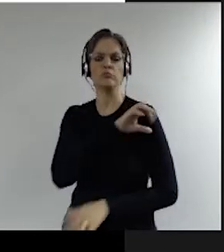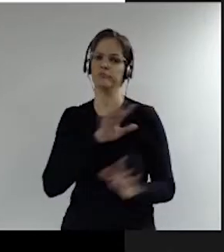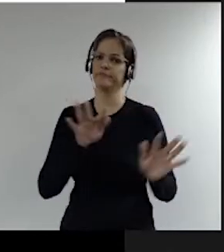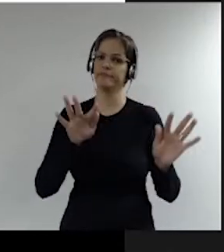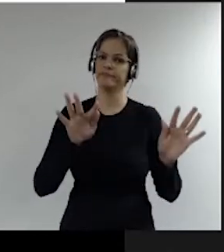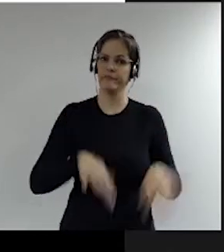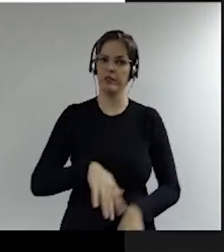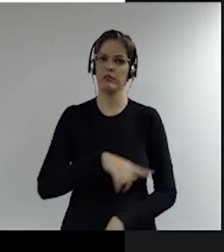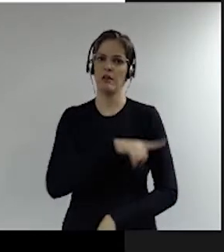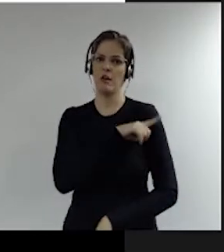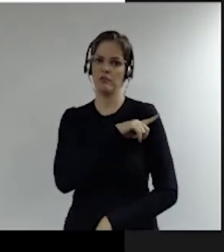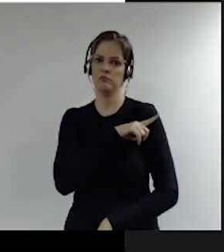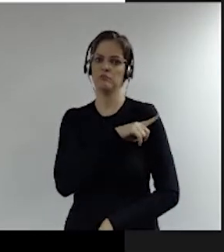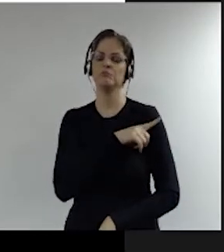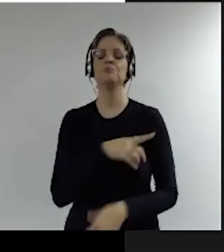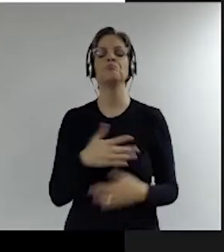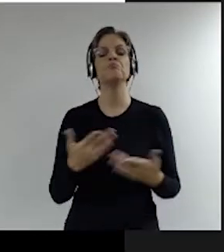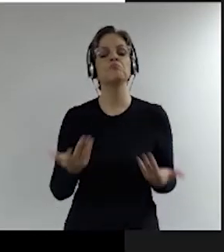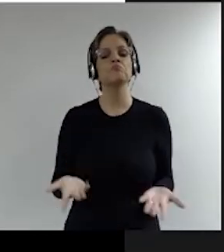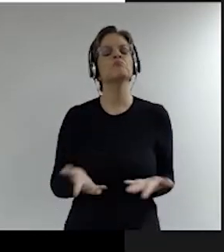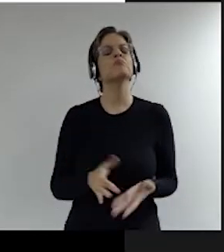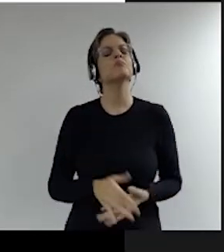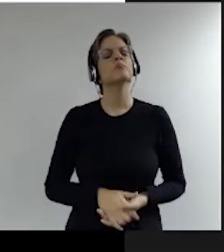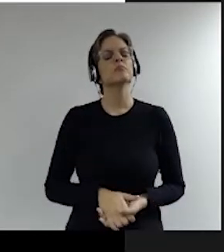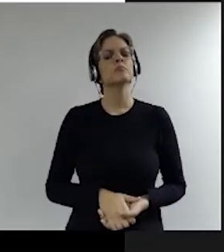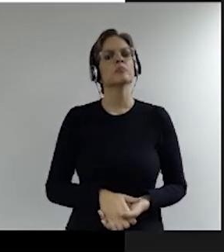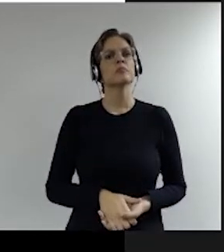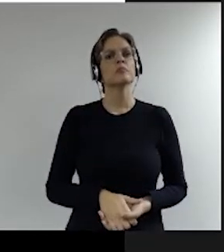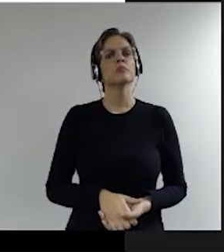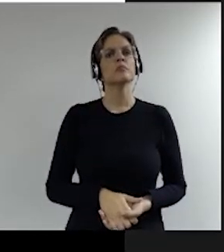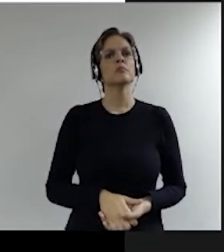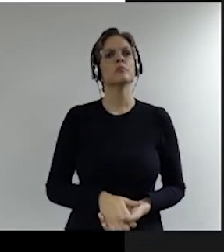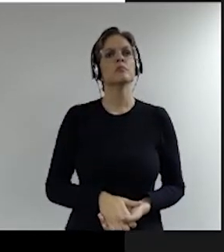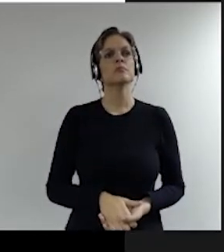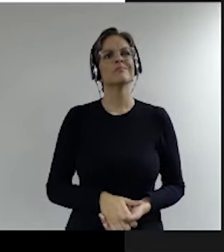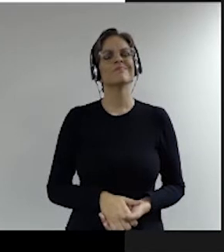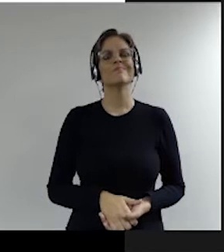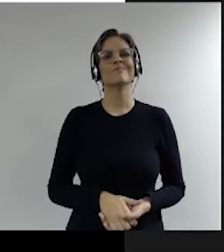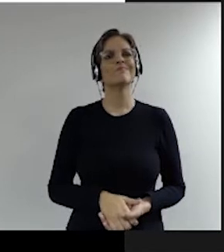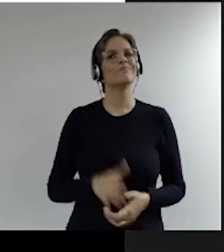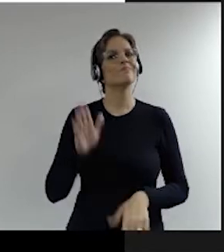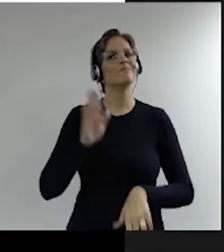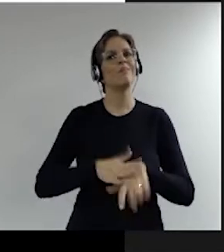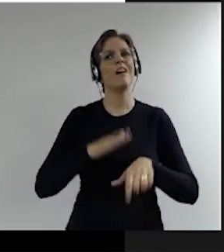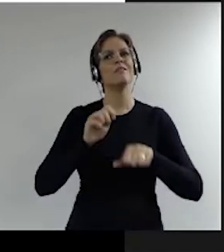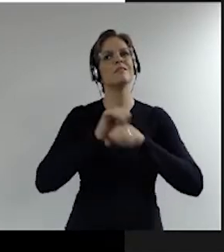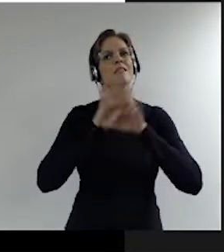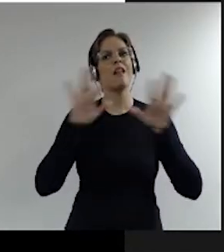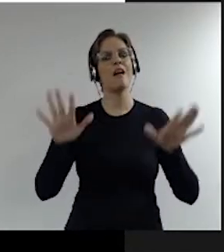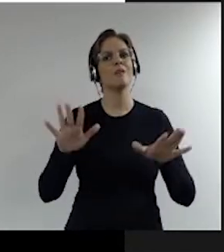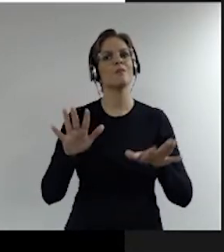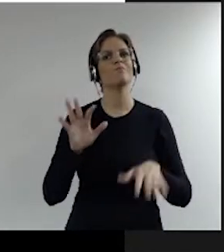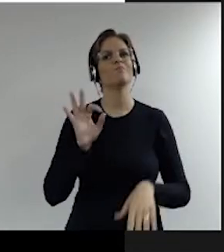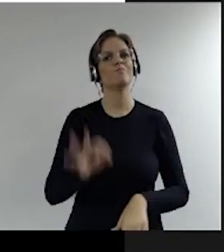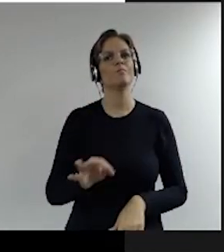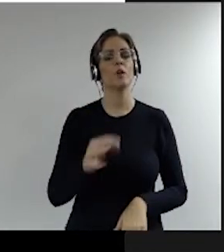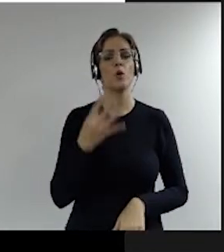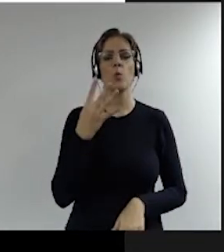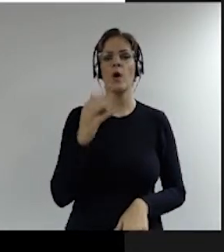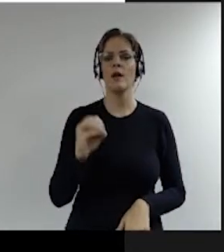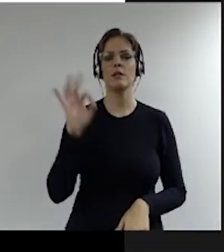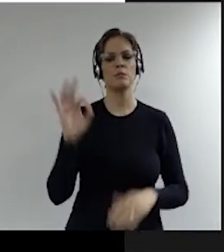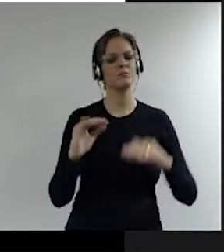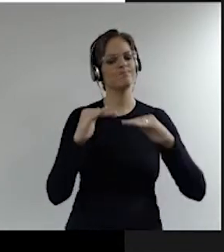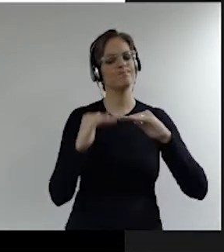do Fundamental 2, é que as coisas ficam mais claras. Menos de 40%